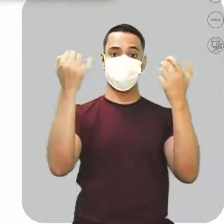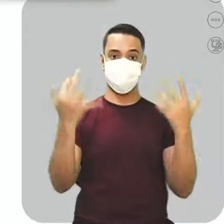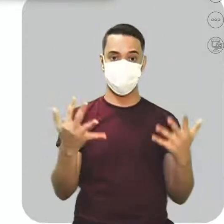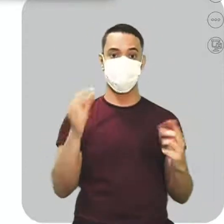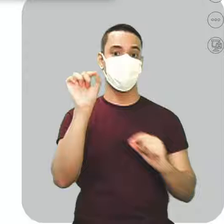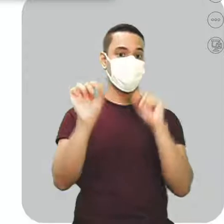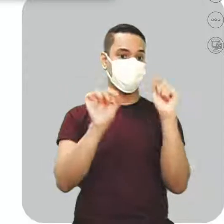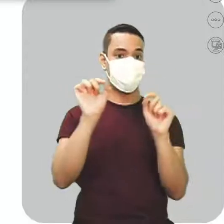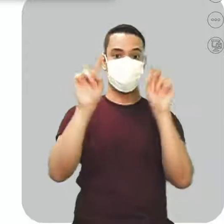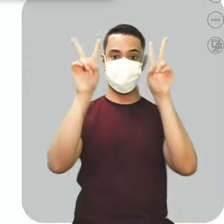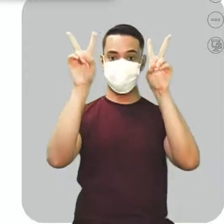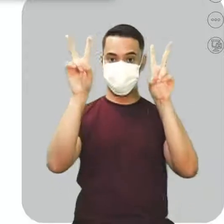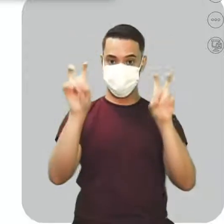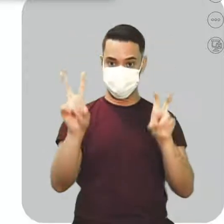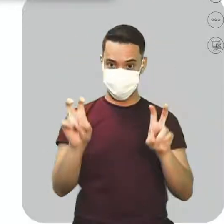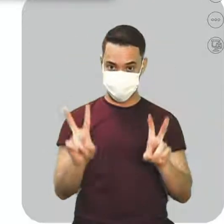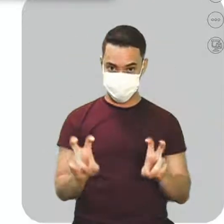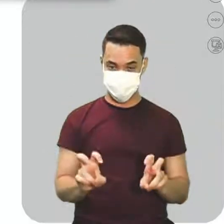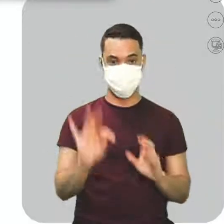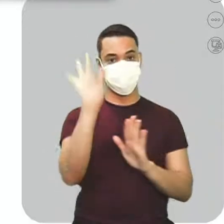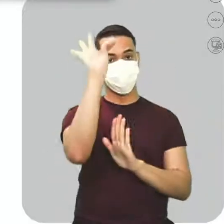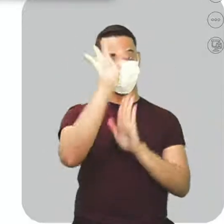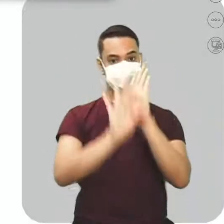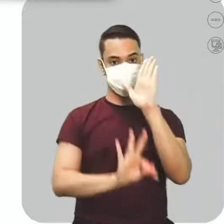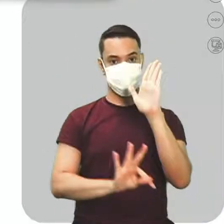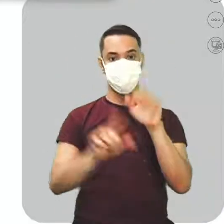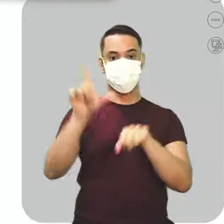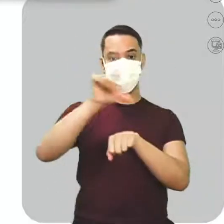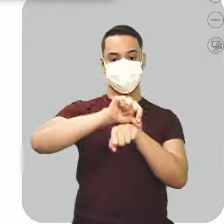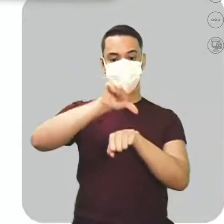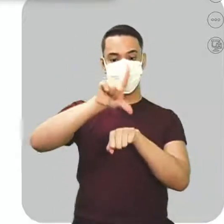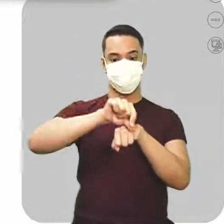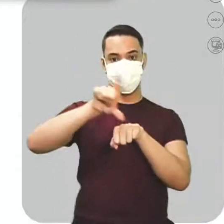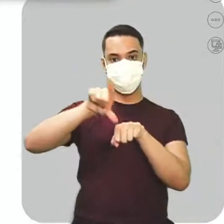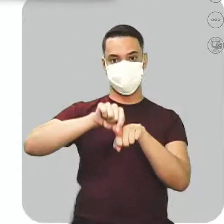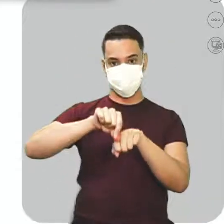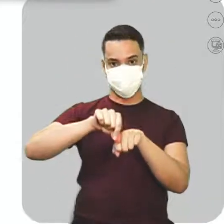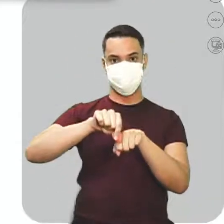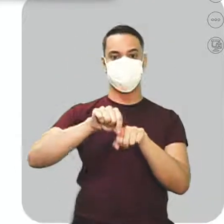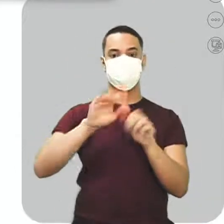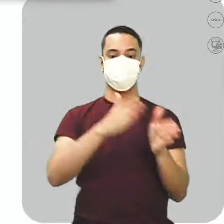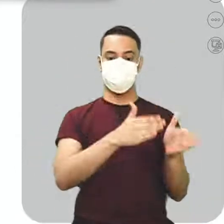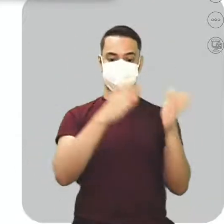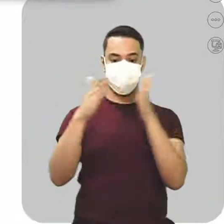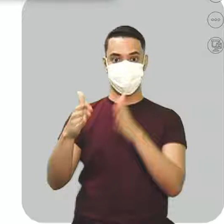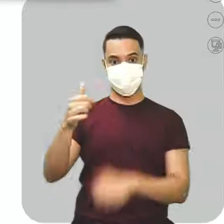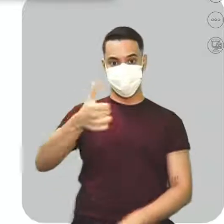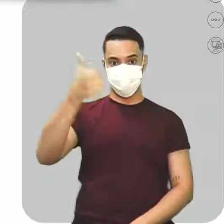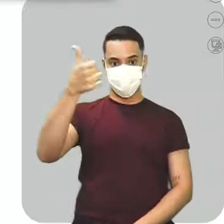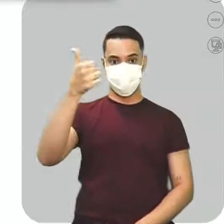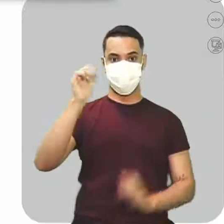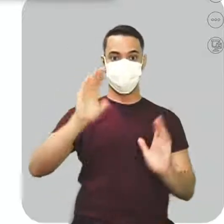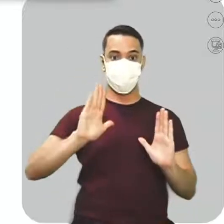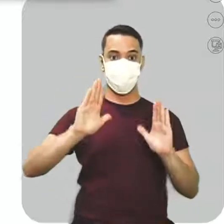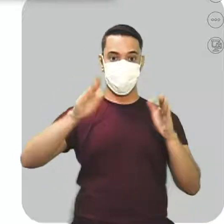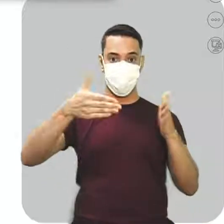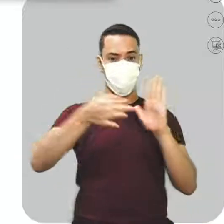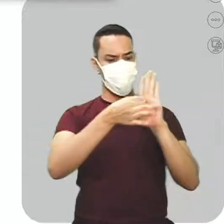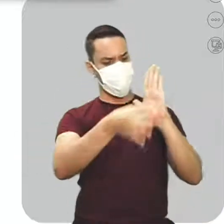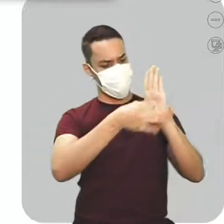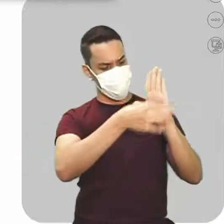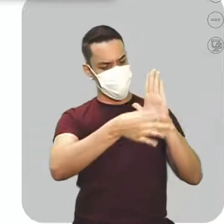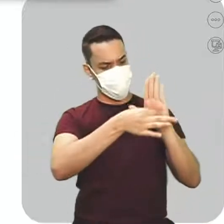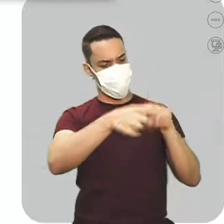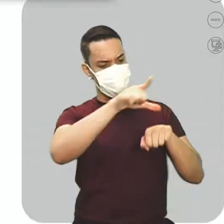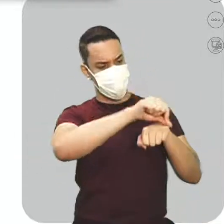falar do texto argumentativo, parte 1, que vai focar bastante na argumentação